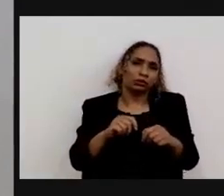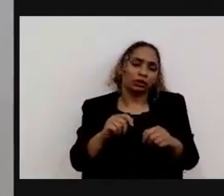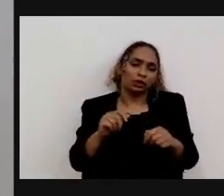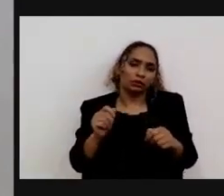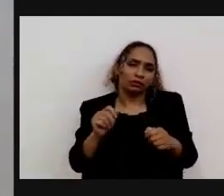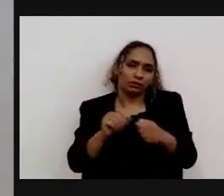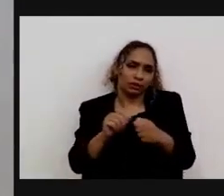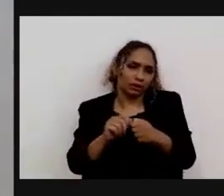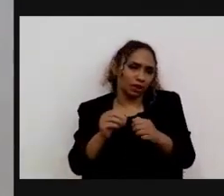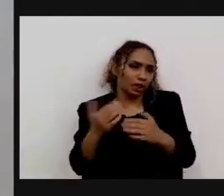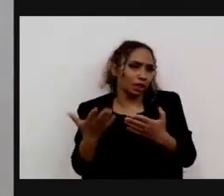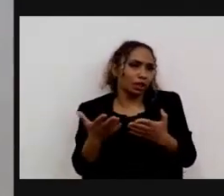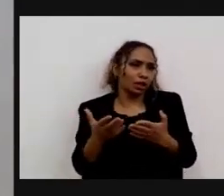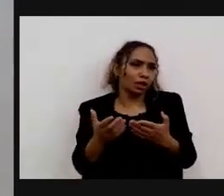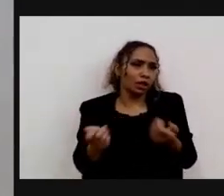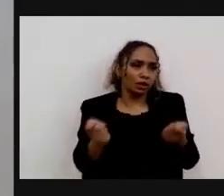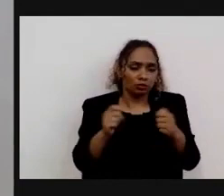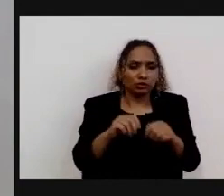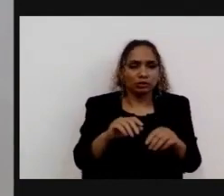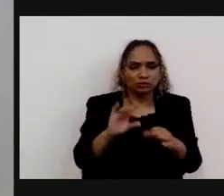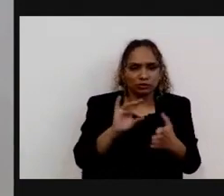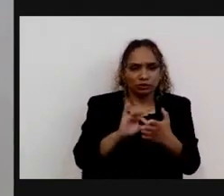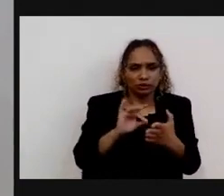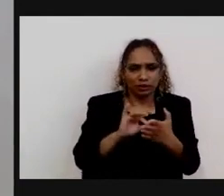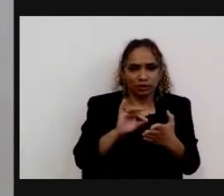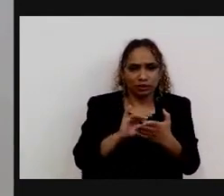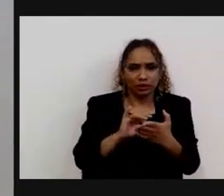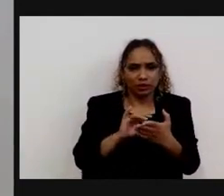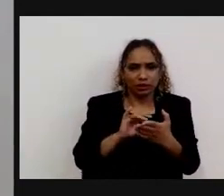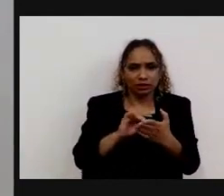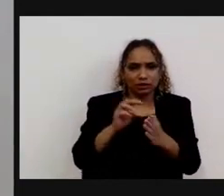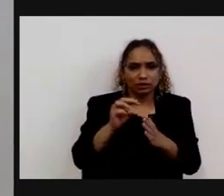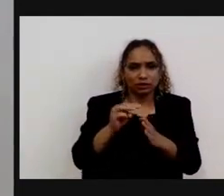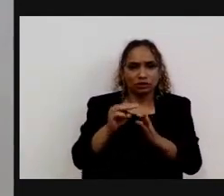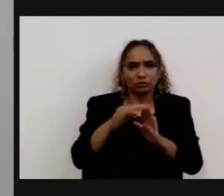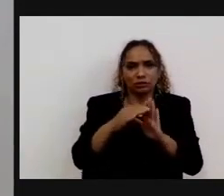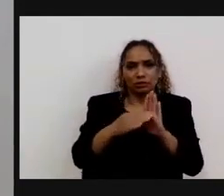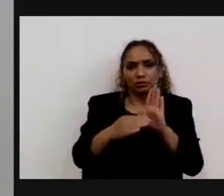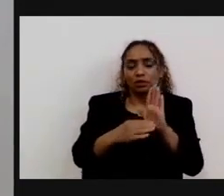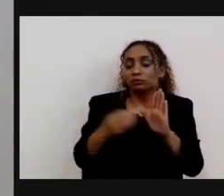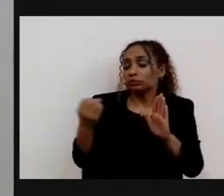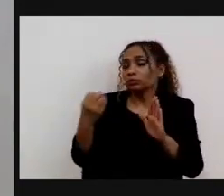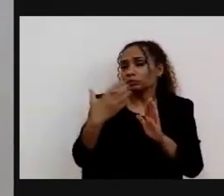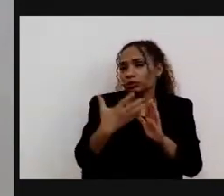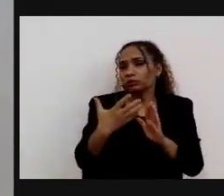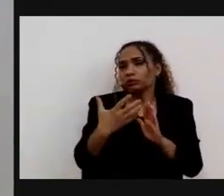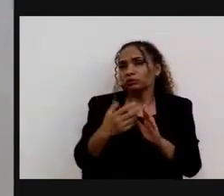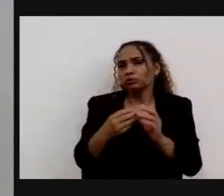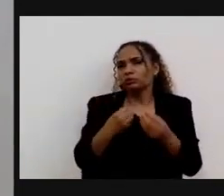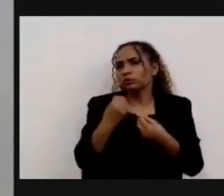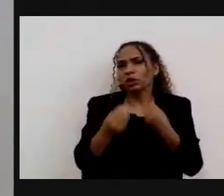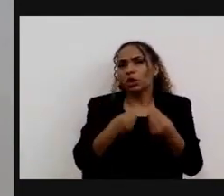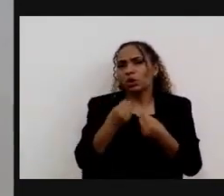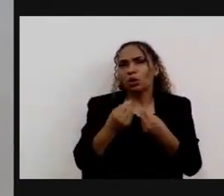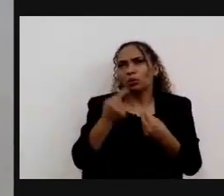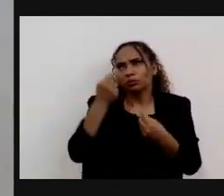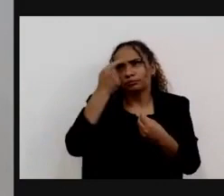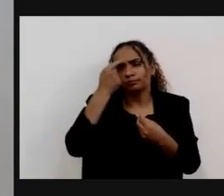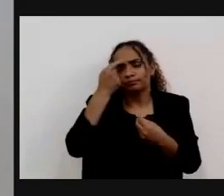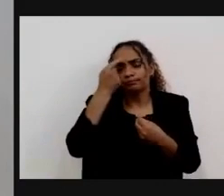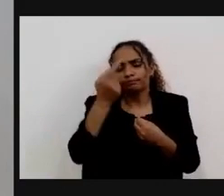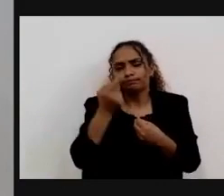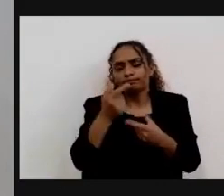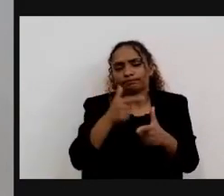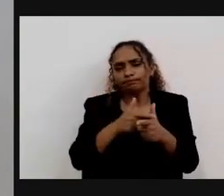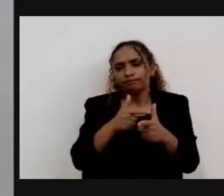pode ser está sendo na verdade um fator de grande eficiência como é que como é que vocês vem